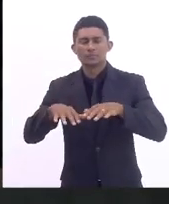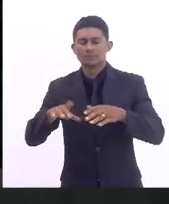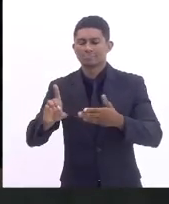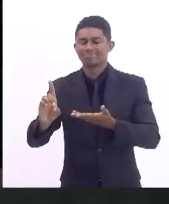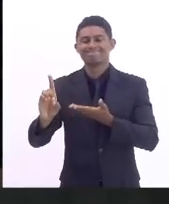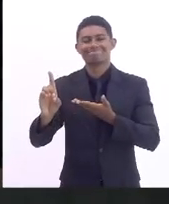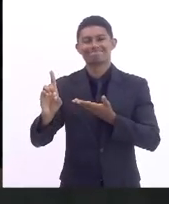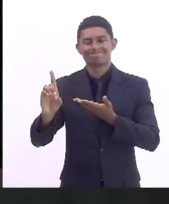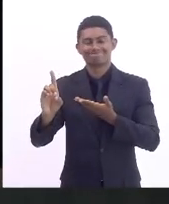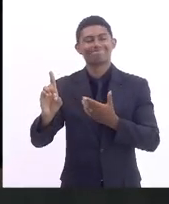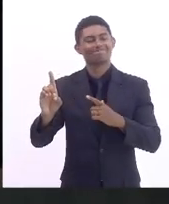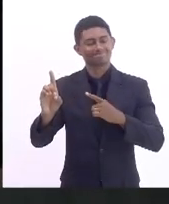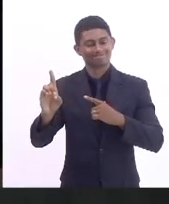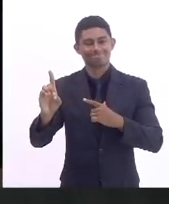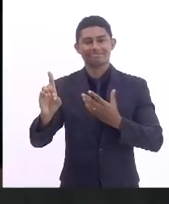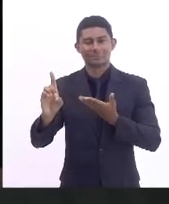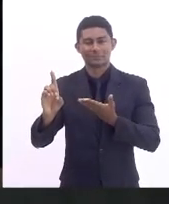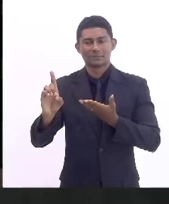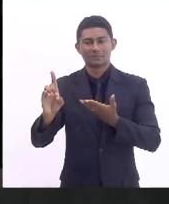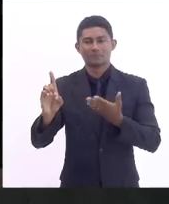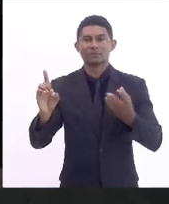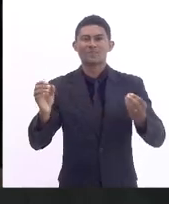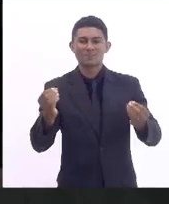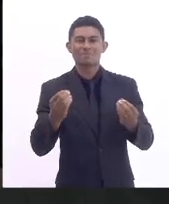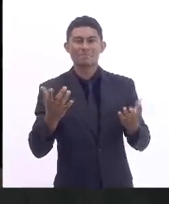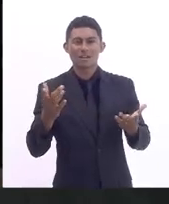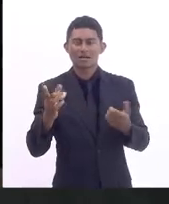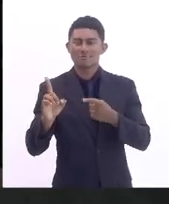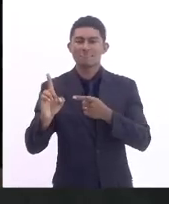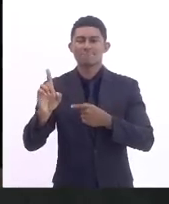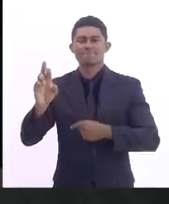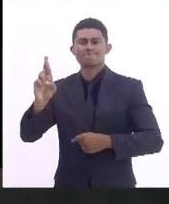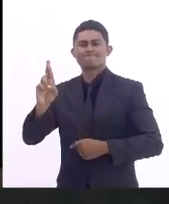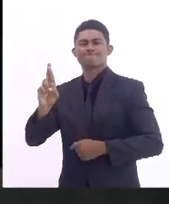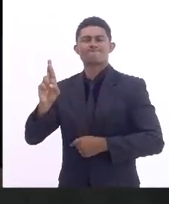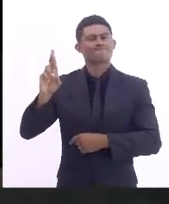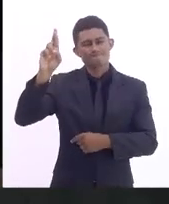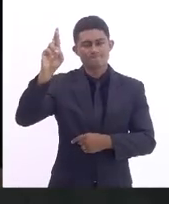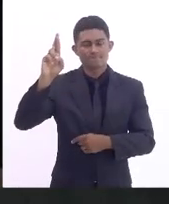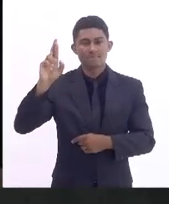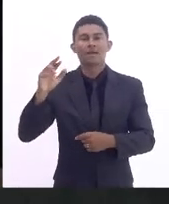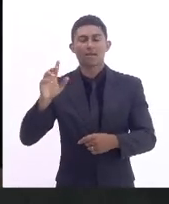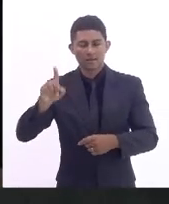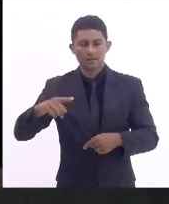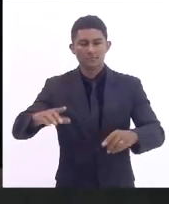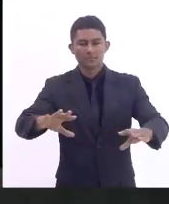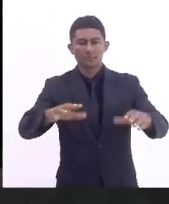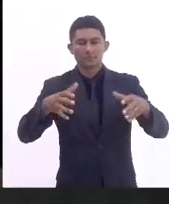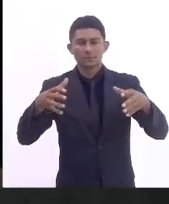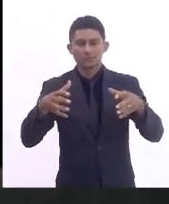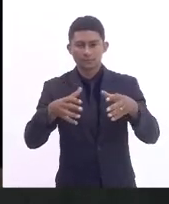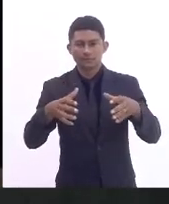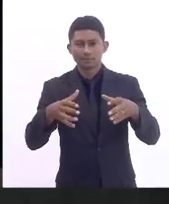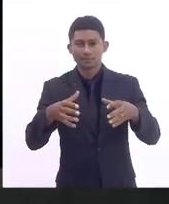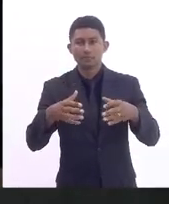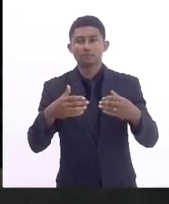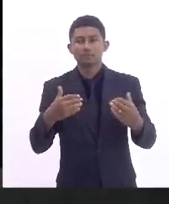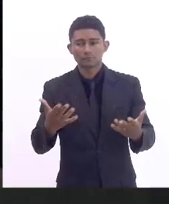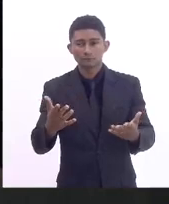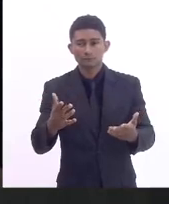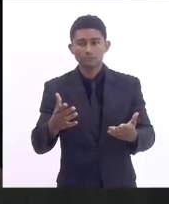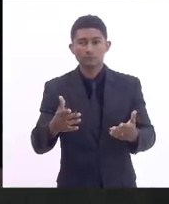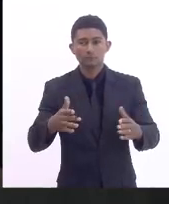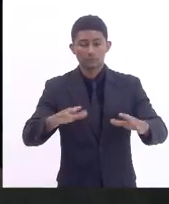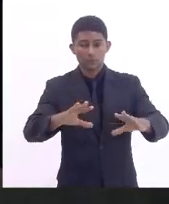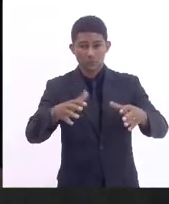traz exatamente para acomodar e a organização e fazer essa